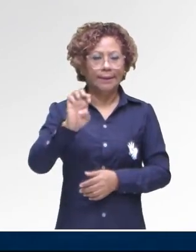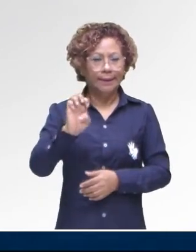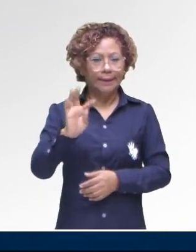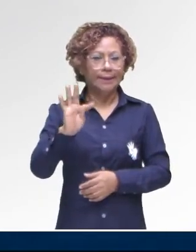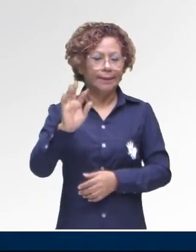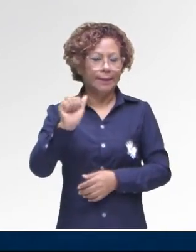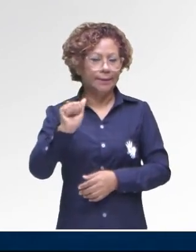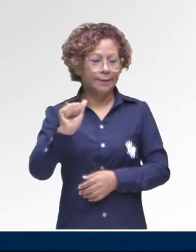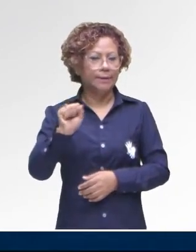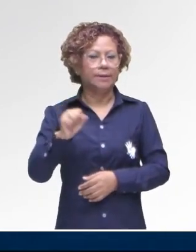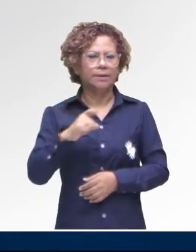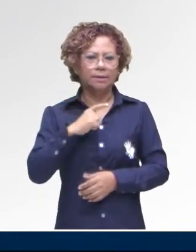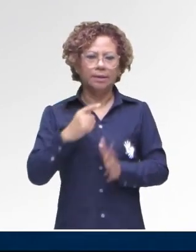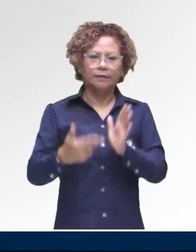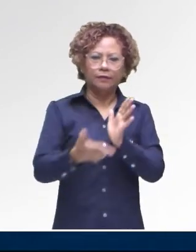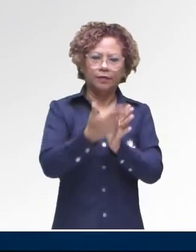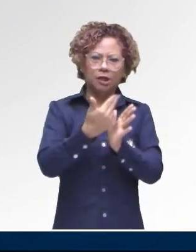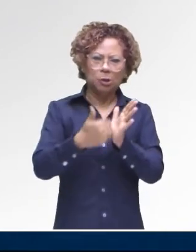adimensionais. Vejam aqui, ó,